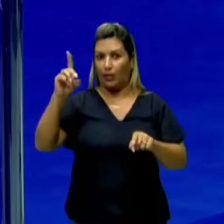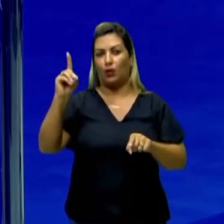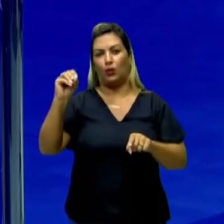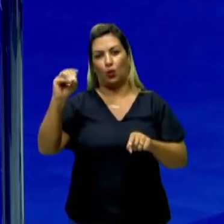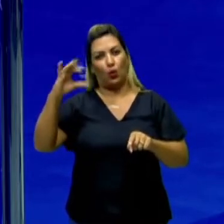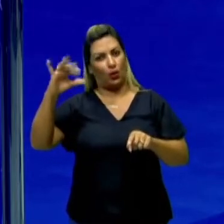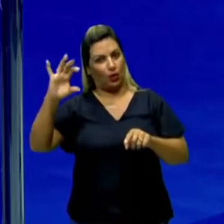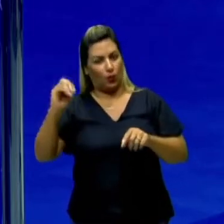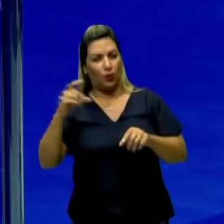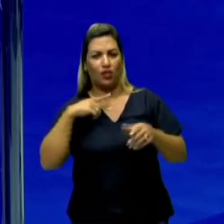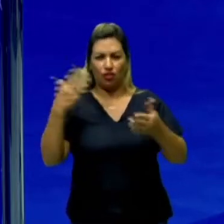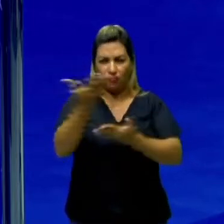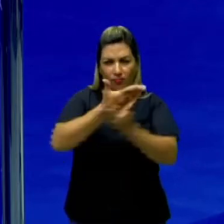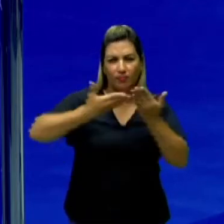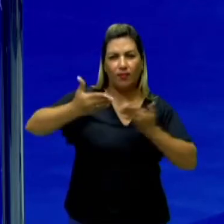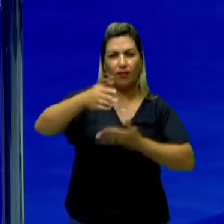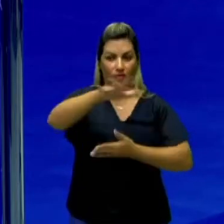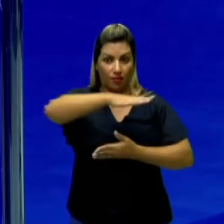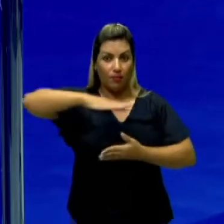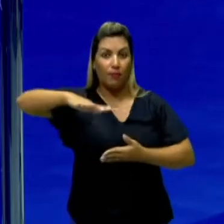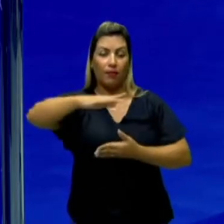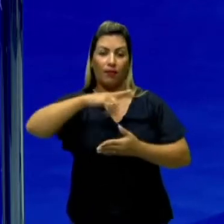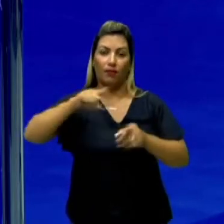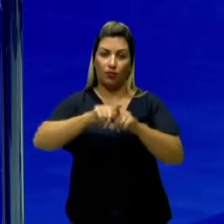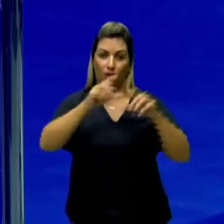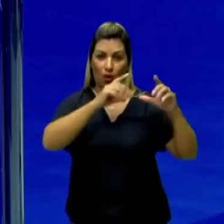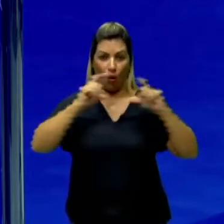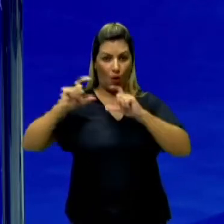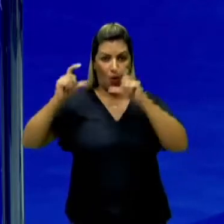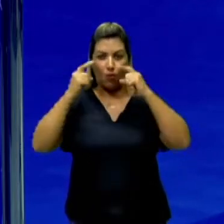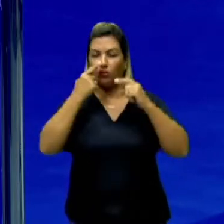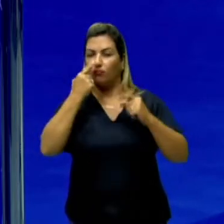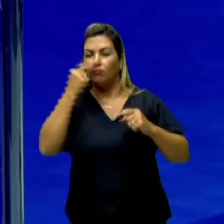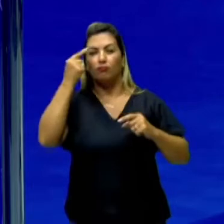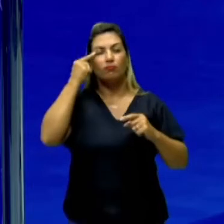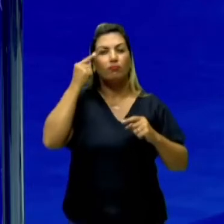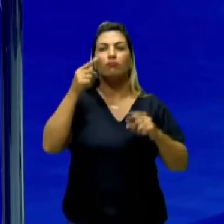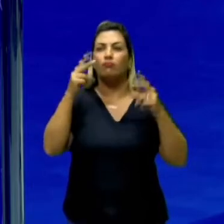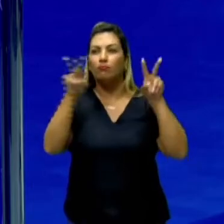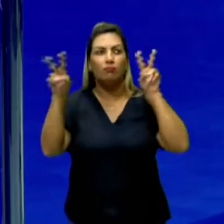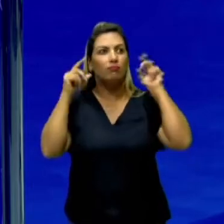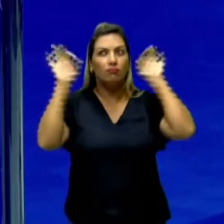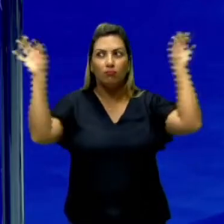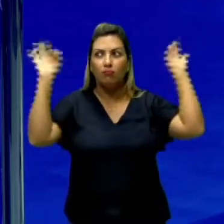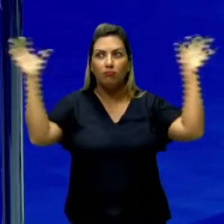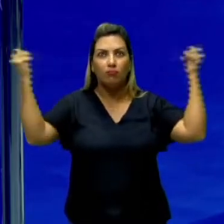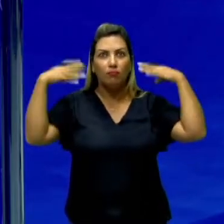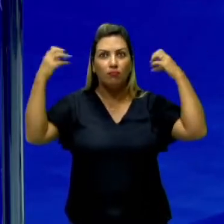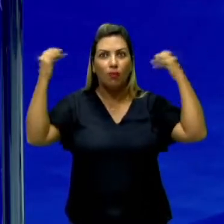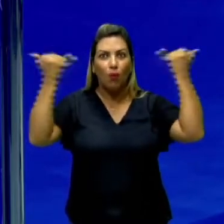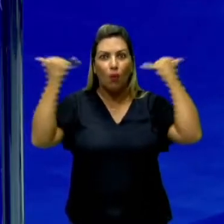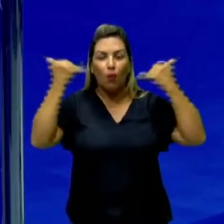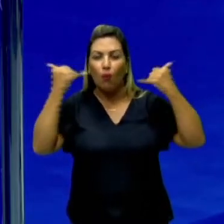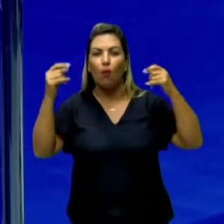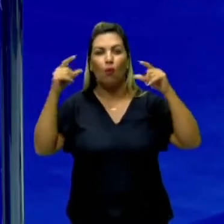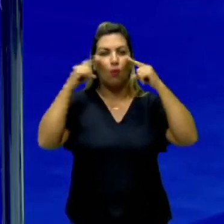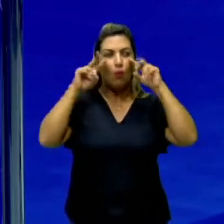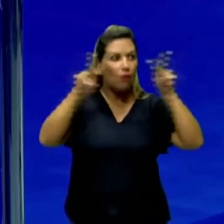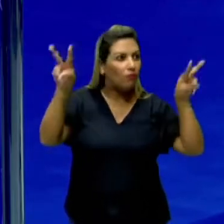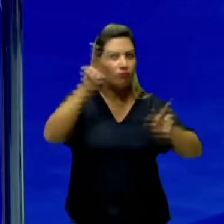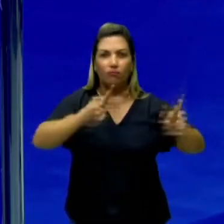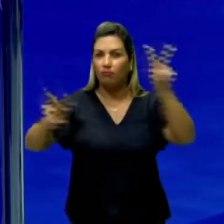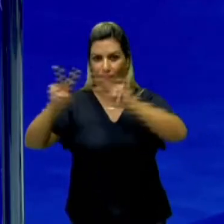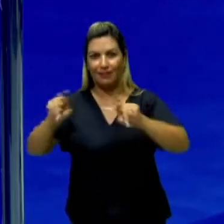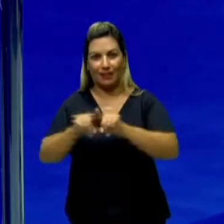gente interage com o meio ambiente através de órgãos dos sentidos, o nosso sistema nervoso está ali atuando o tempo todo e o nosso hipotálamo